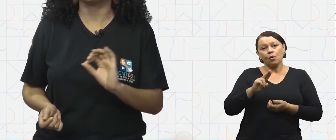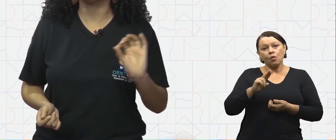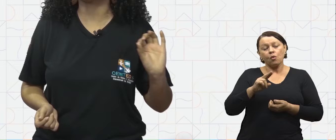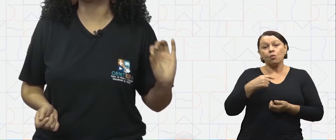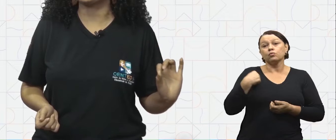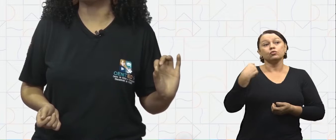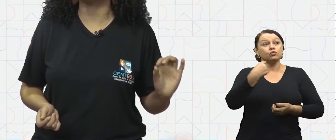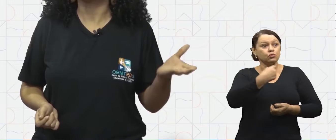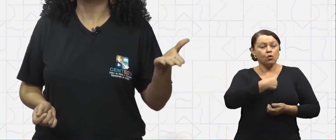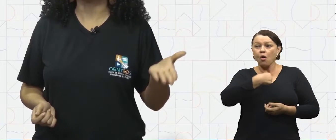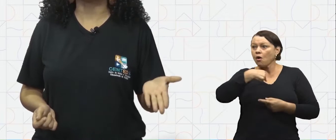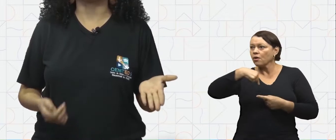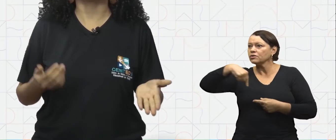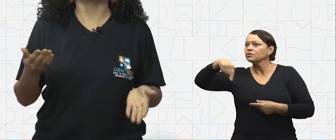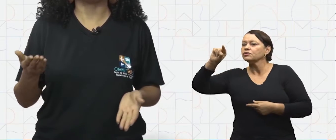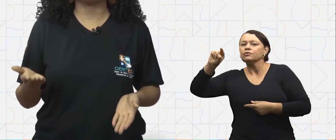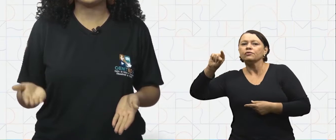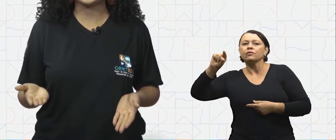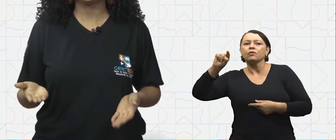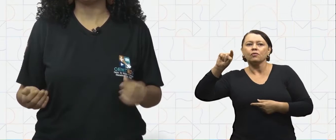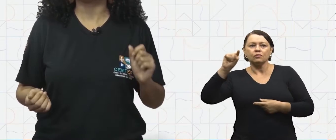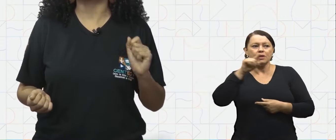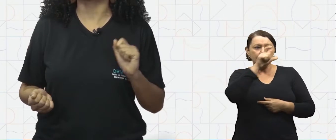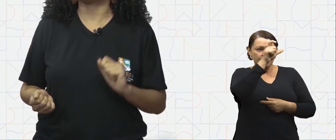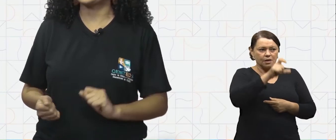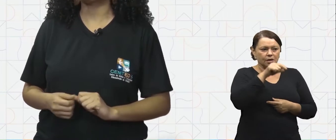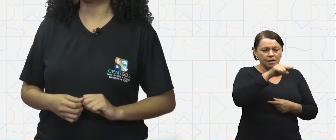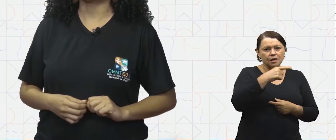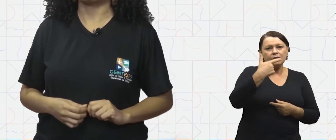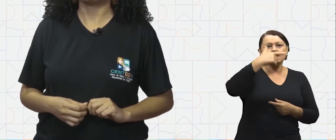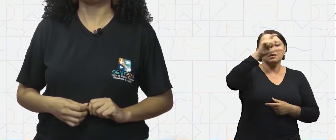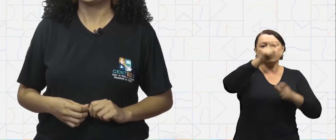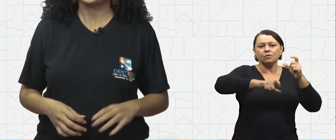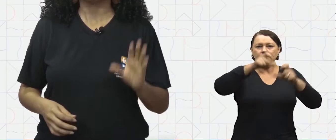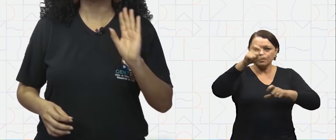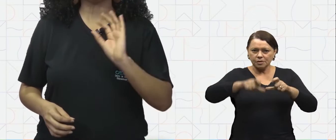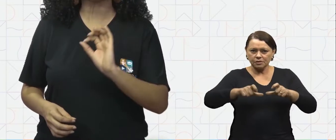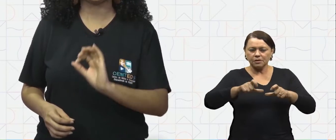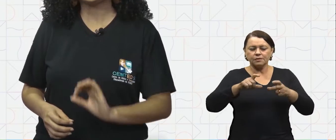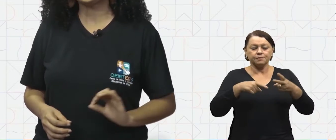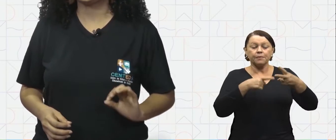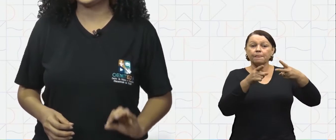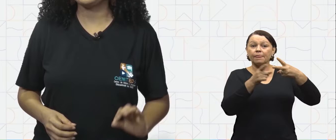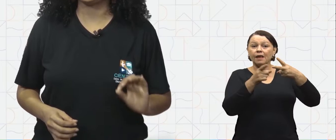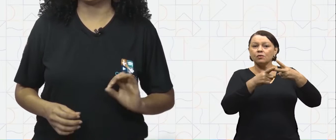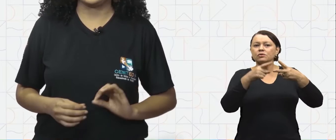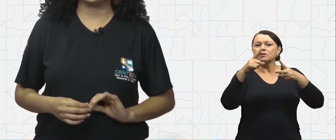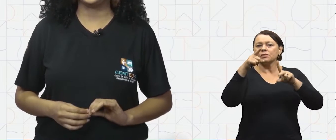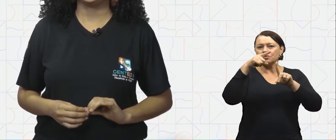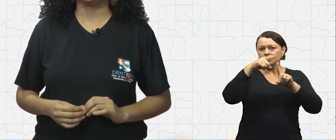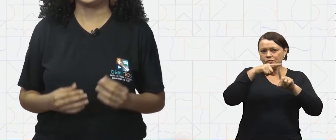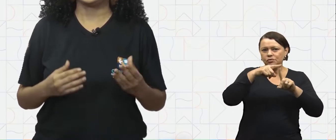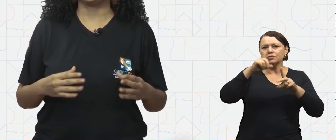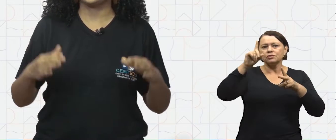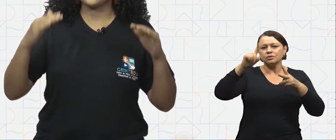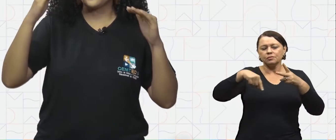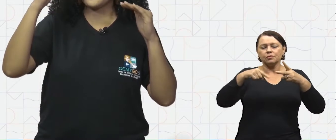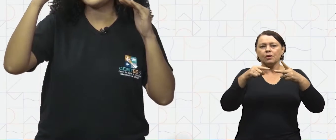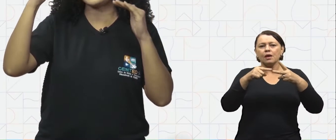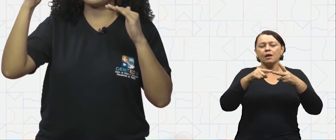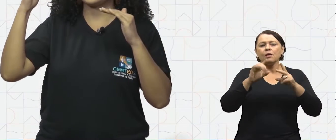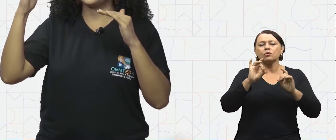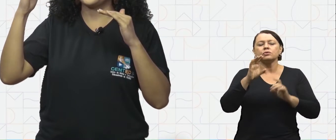ainda nós fomos, incluindo ele mesmo e os demais personagens. Já o segundo tipo de narrador, o